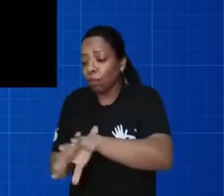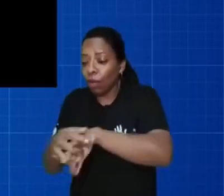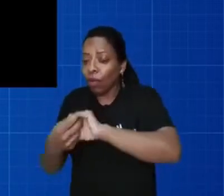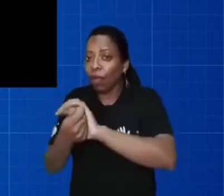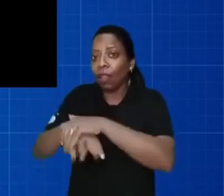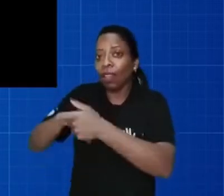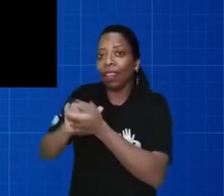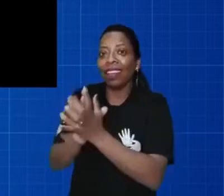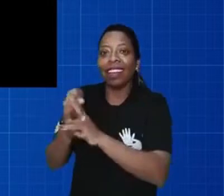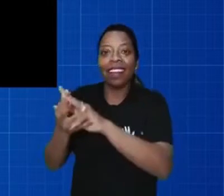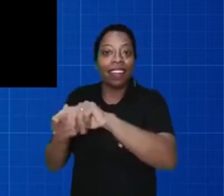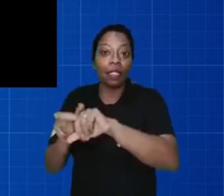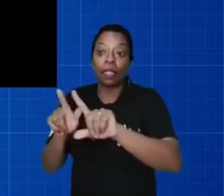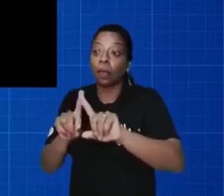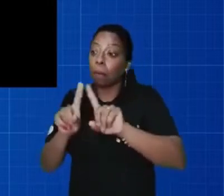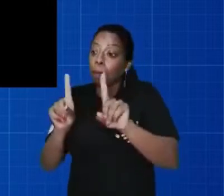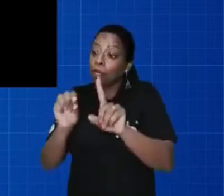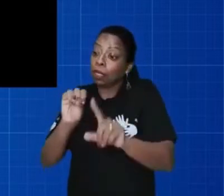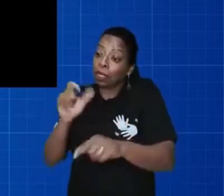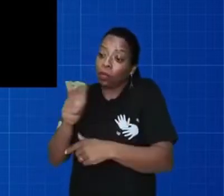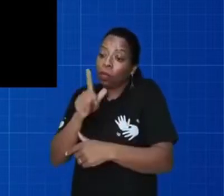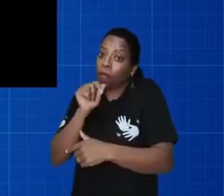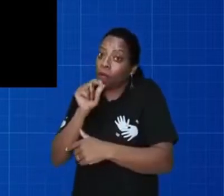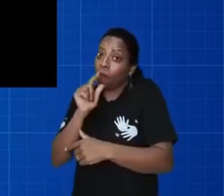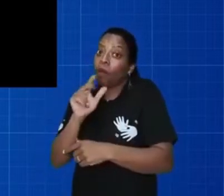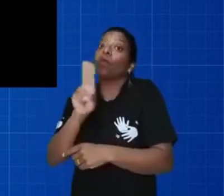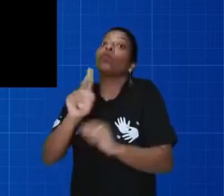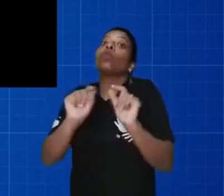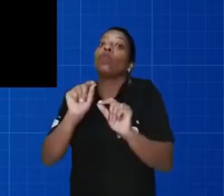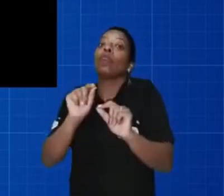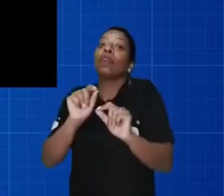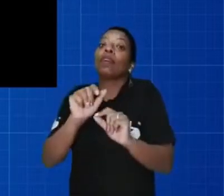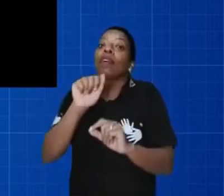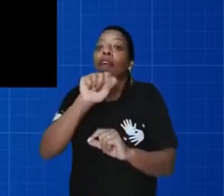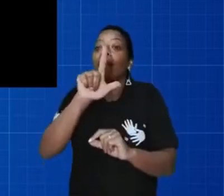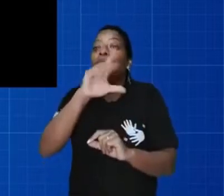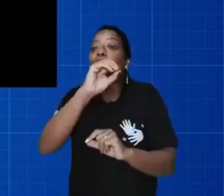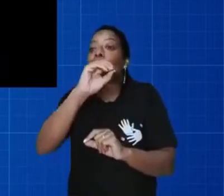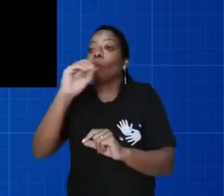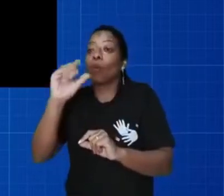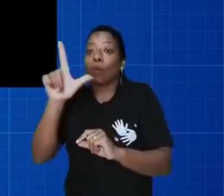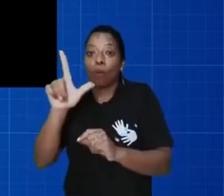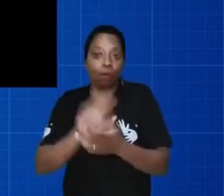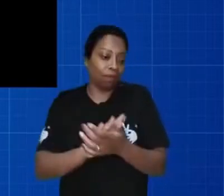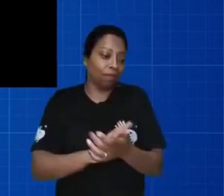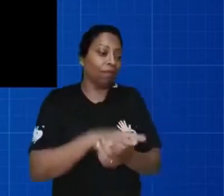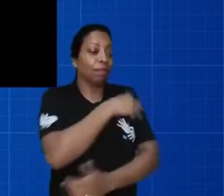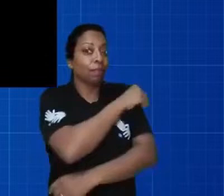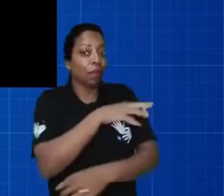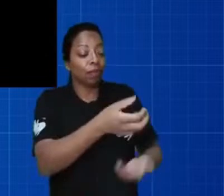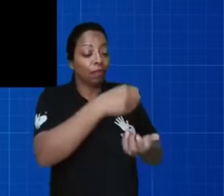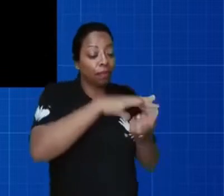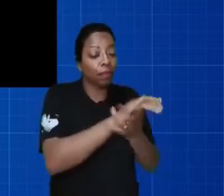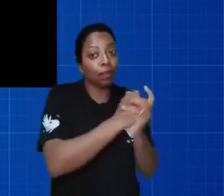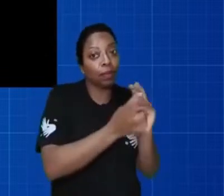ser álcool. Quando não tiver realmente a torneira, né, aí sim o uso do álcool. Só tomar cuidado, né, então quando a gente termina de se